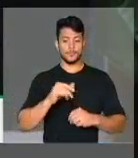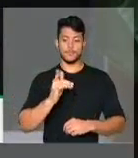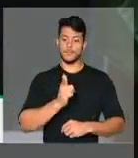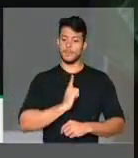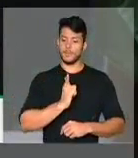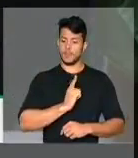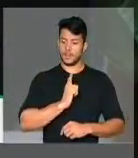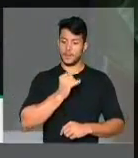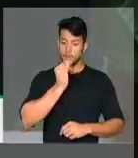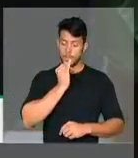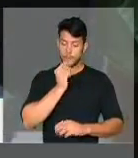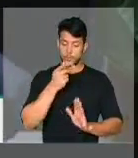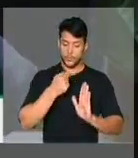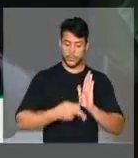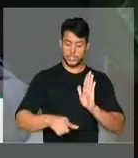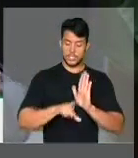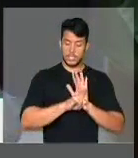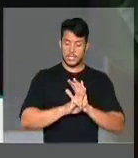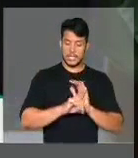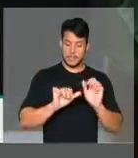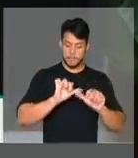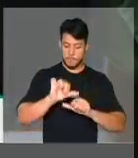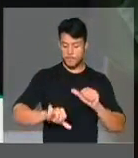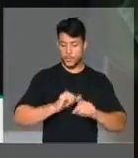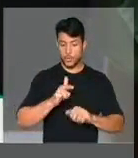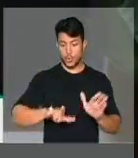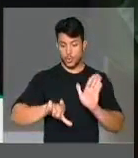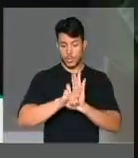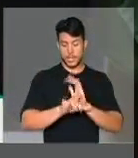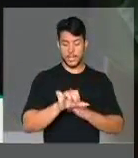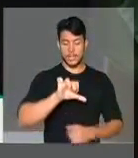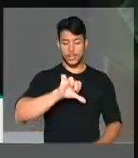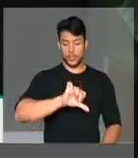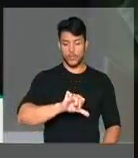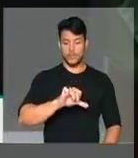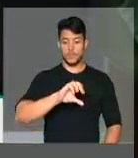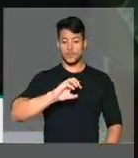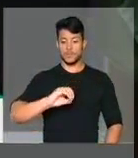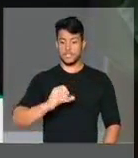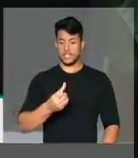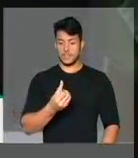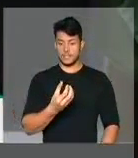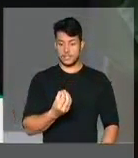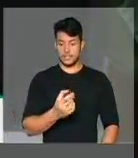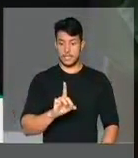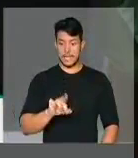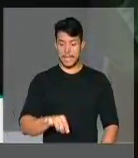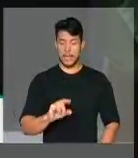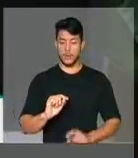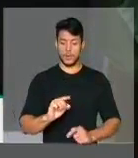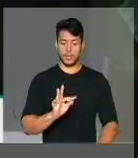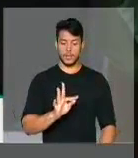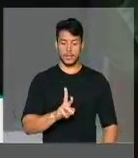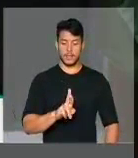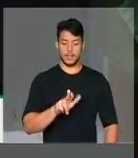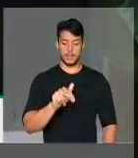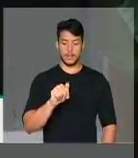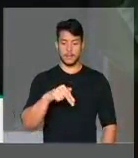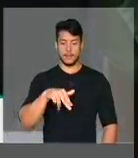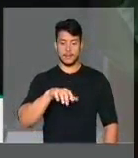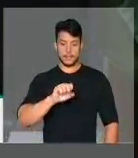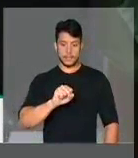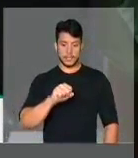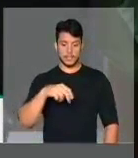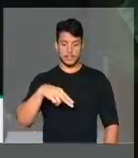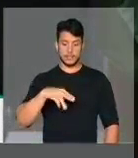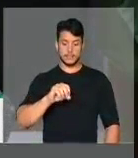se transformou na Lei 9060, de 94, que é a transnordestina. Isso aí, a gente